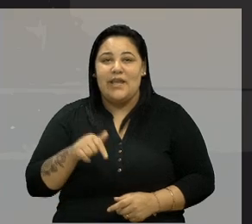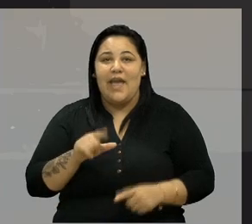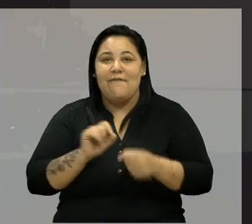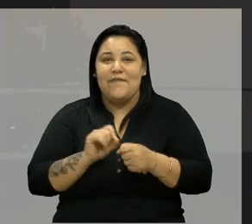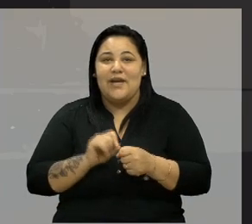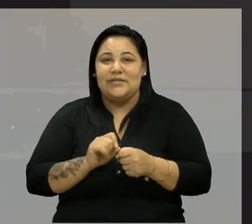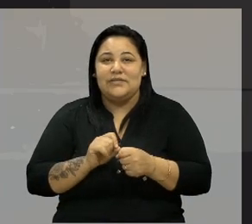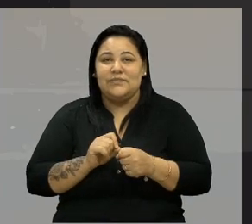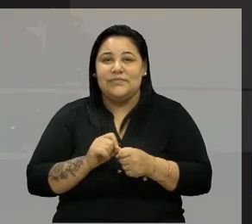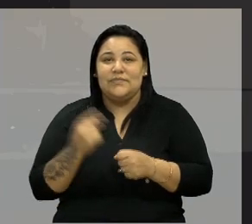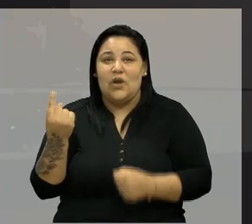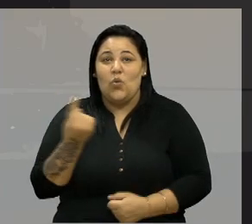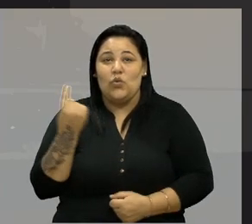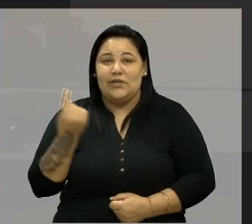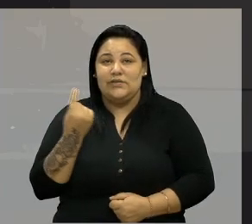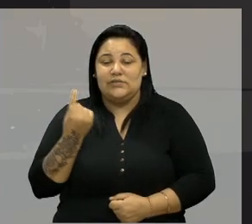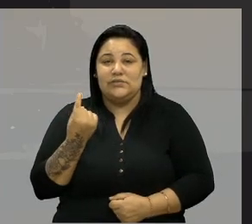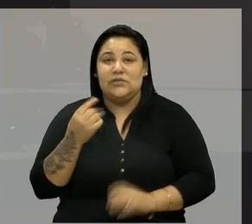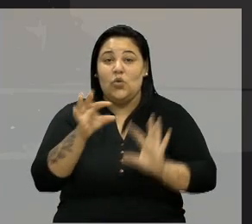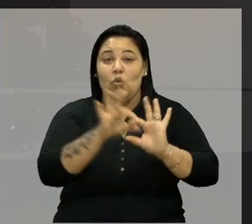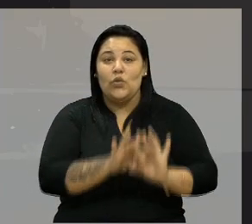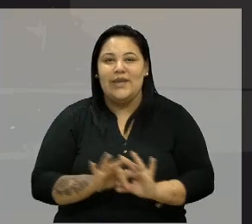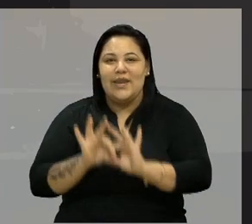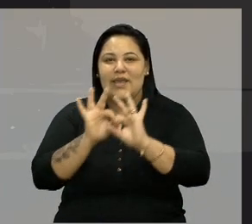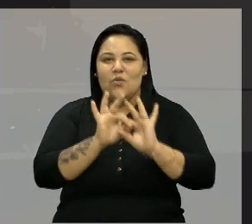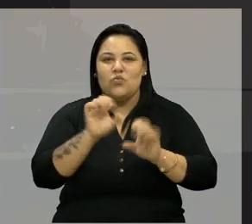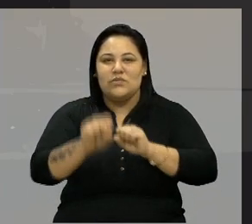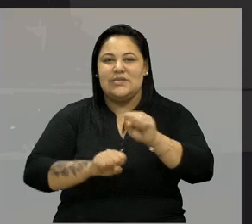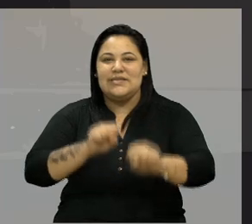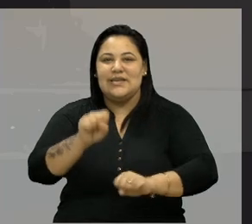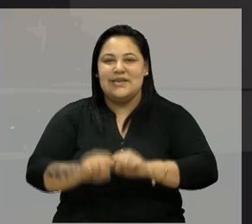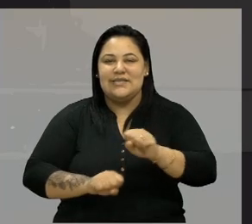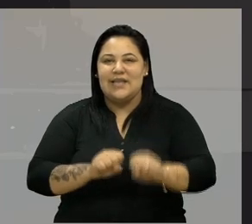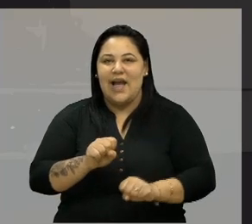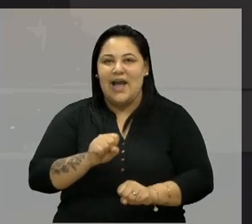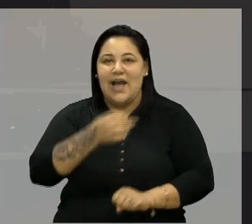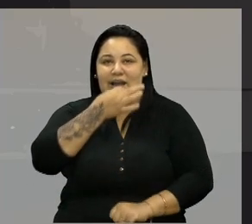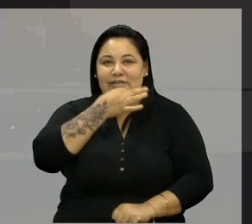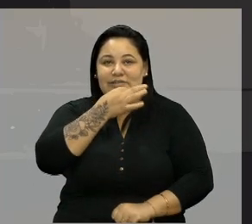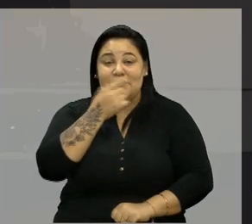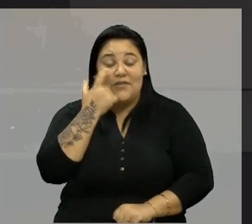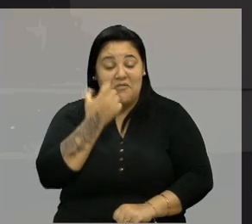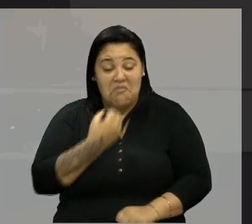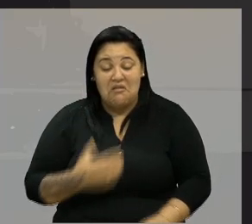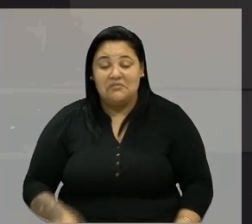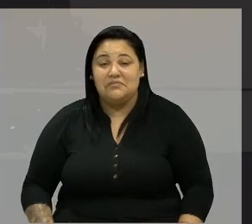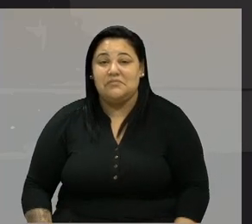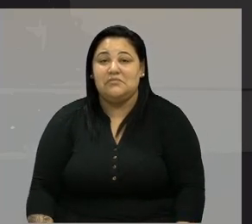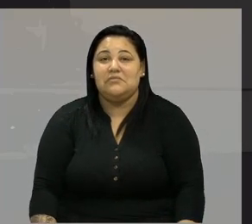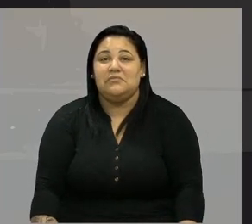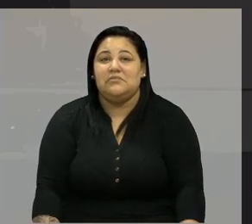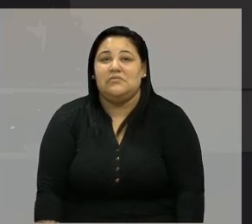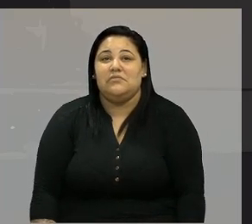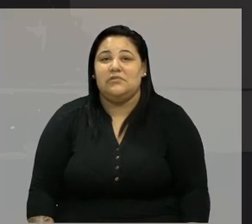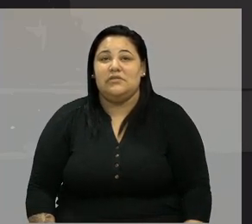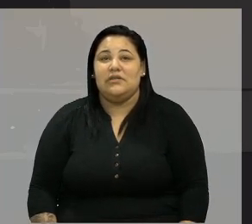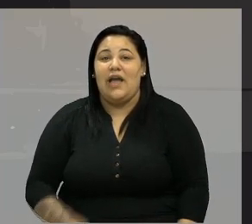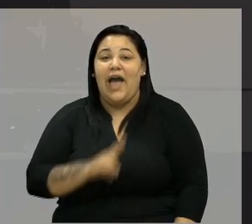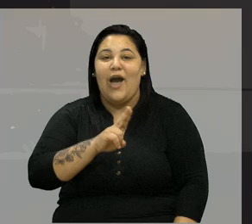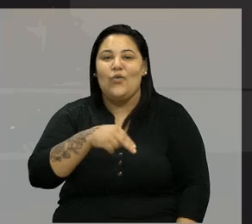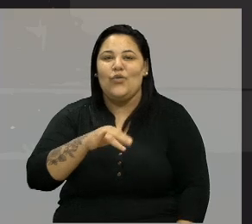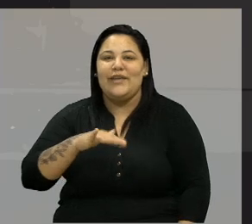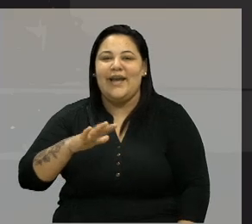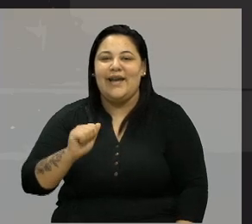pela única que é a união de ciclistas caxienses que vejam bem né a única se formou durante